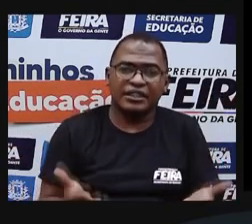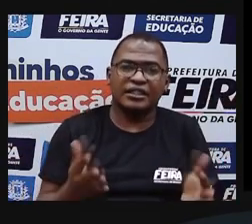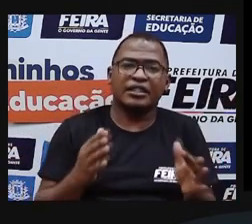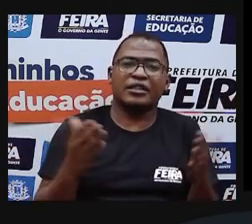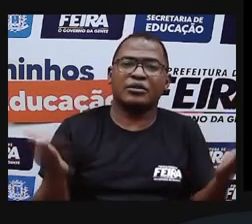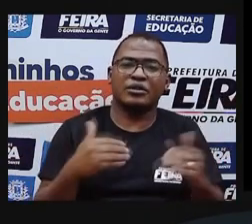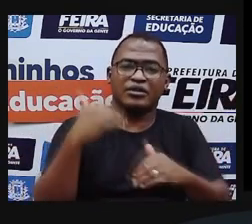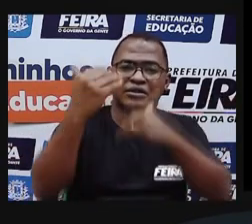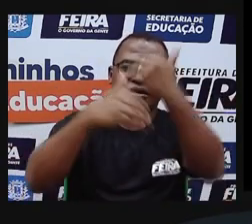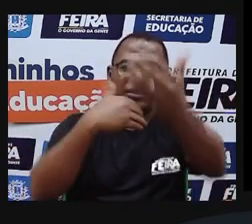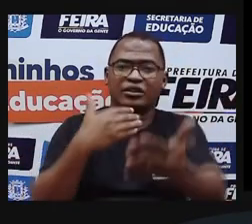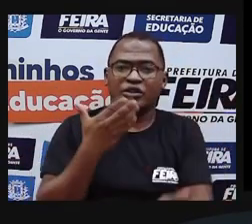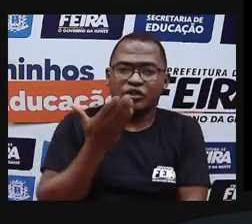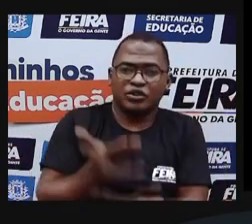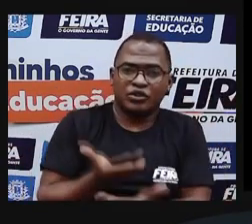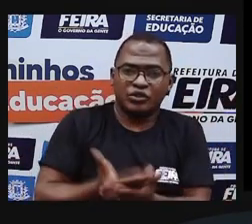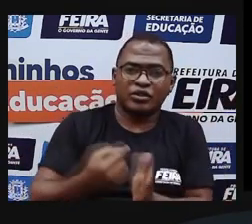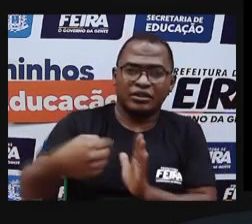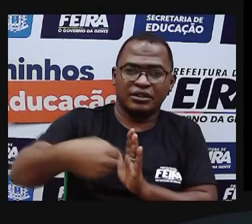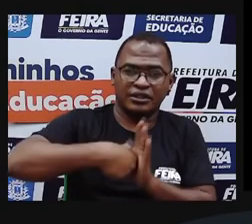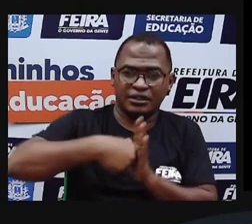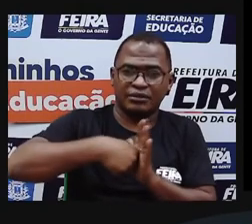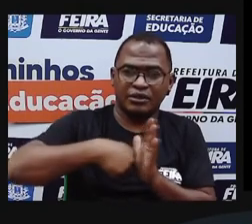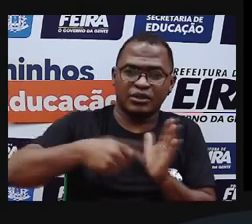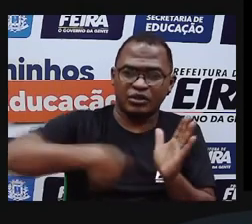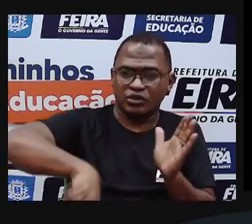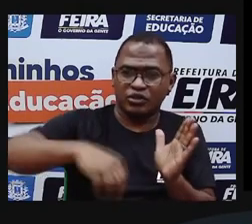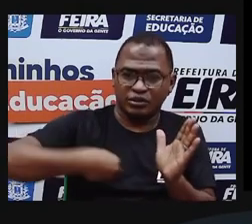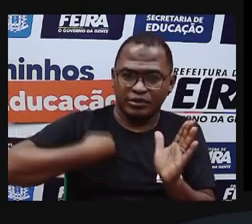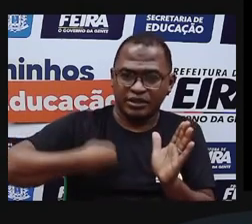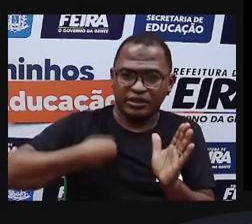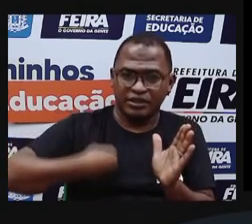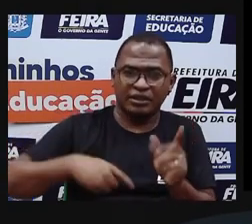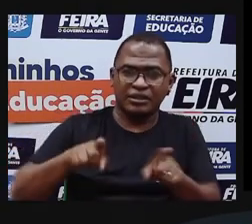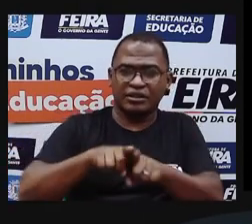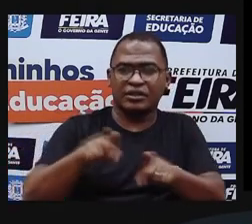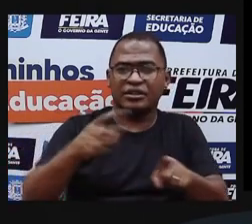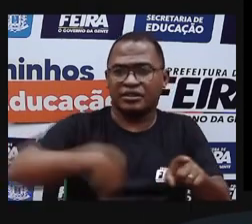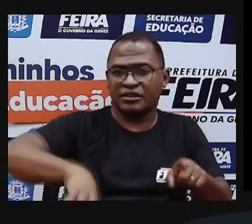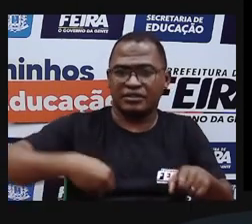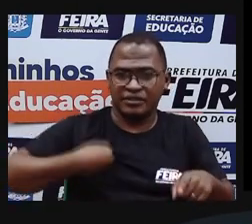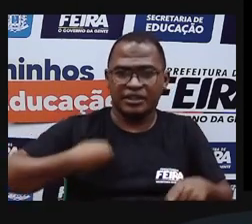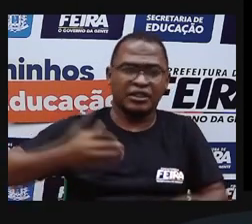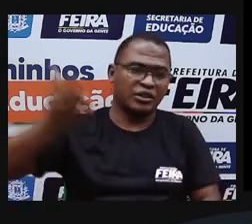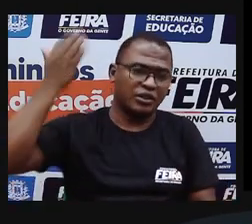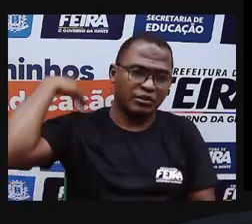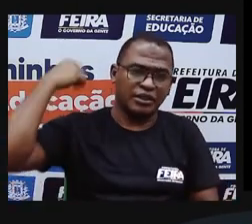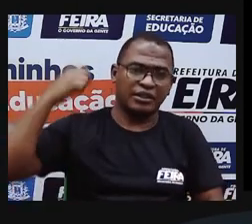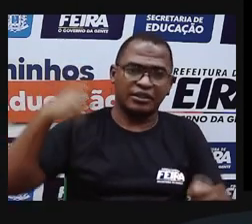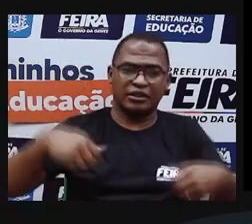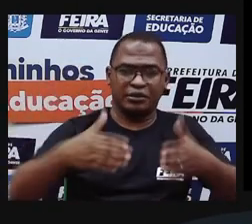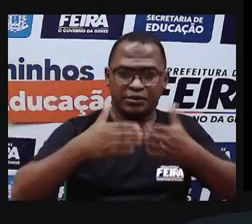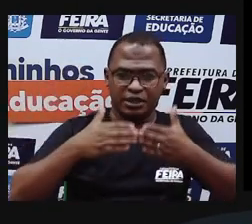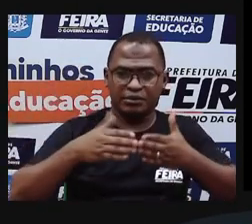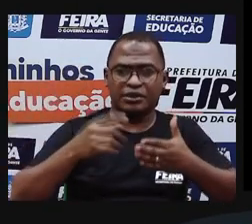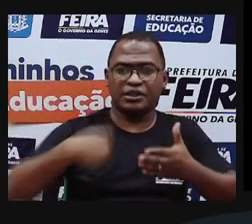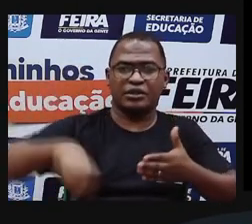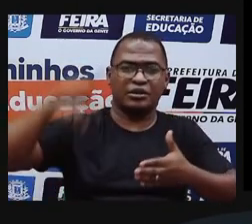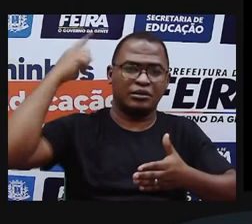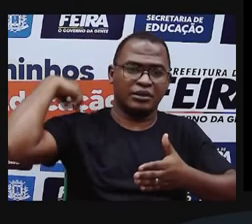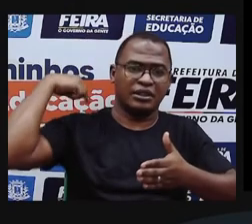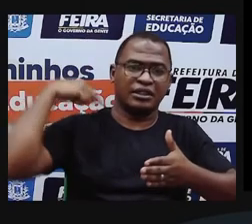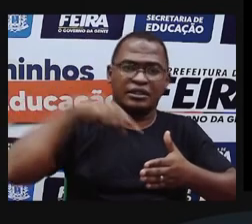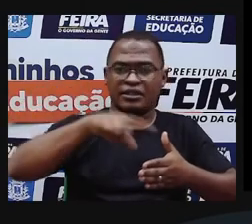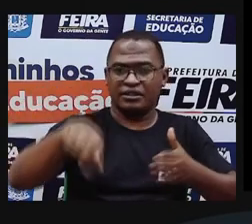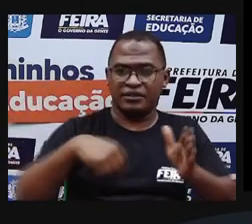um pouco da nossa história, do nosso passado, do nosso presente, nos conhecer, nos analisar, né? Então, a gente pediu na aula passada para